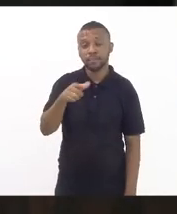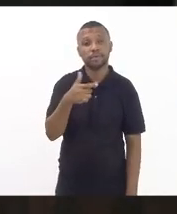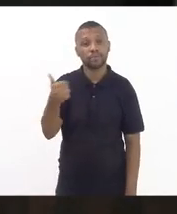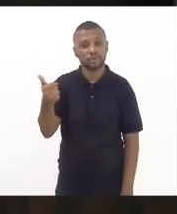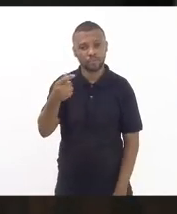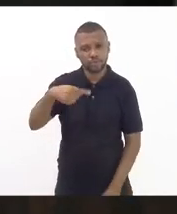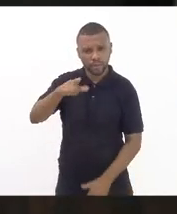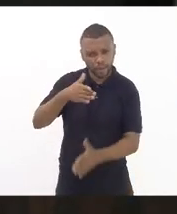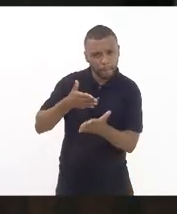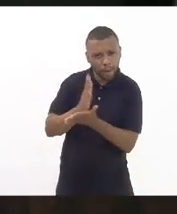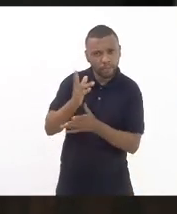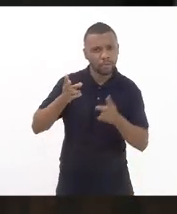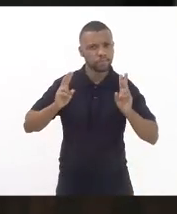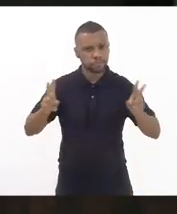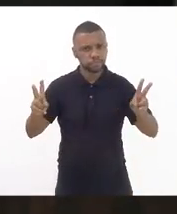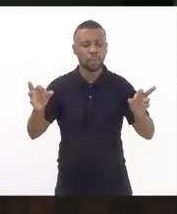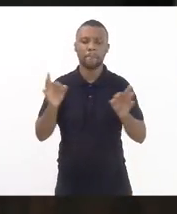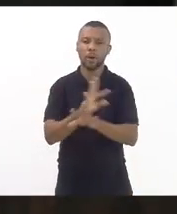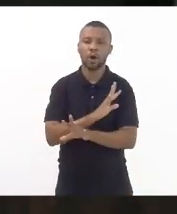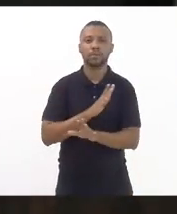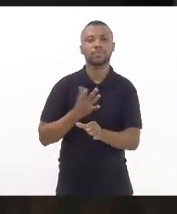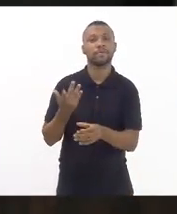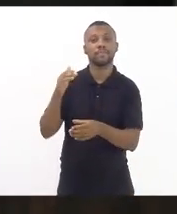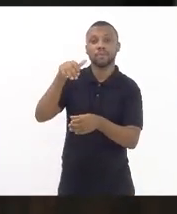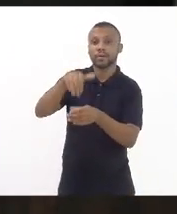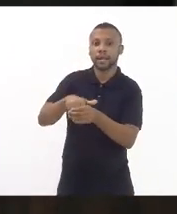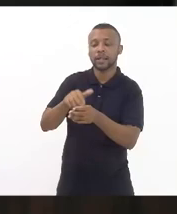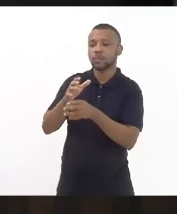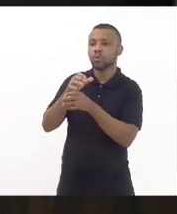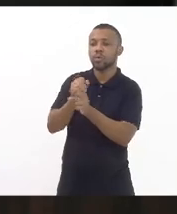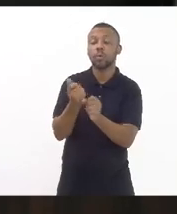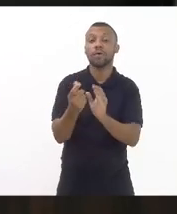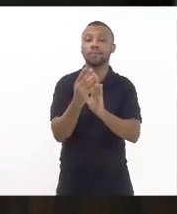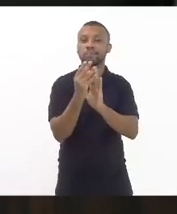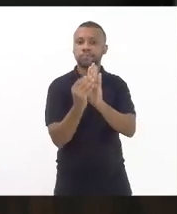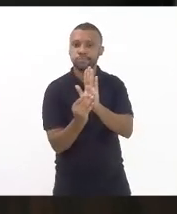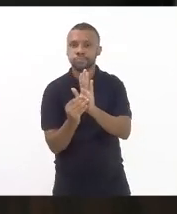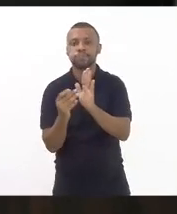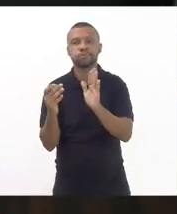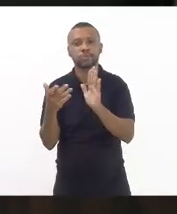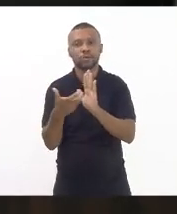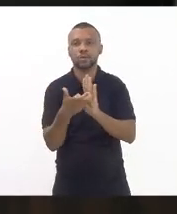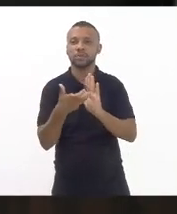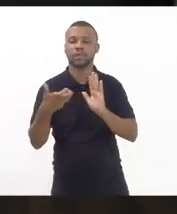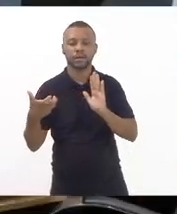estão aprovados. Em votação, matéria destacada. Os senhores que aprovam, eles que estão aprovados.